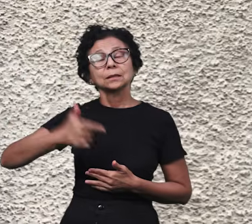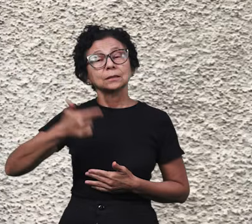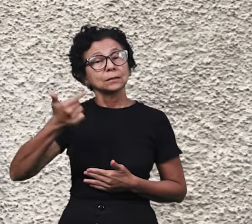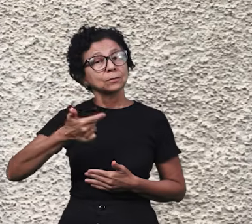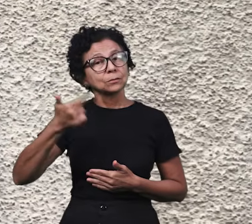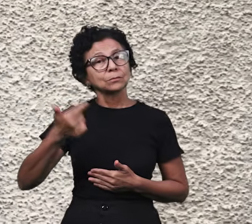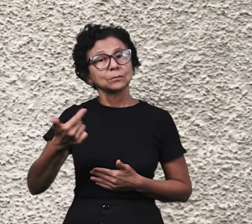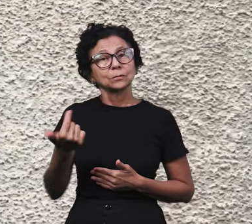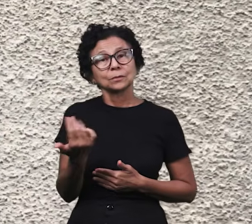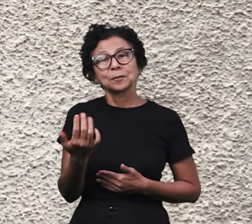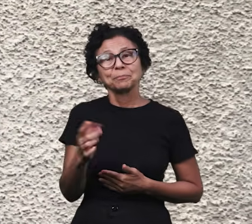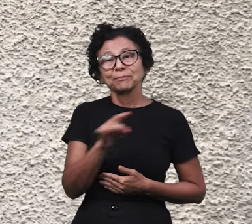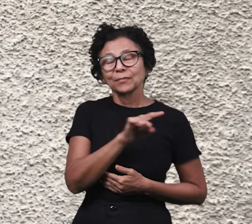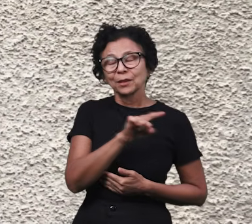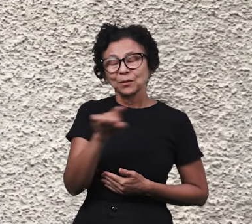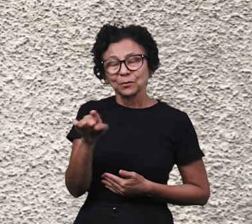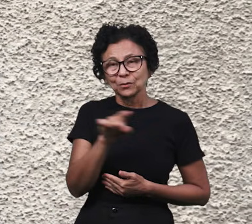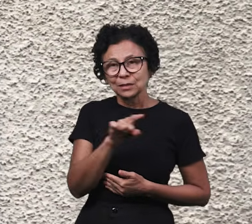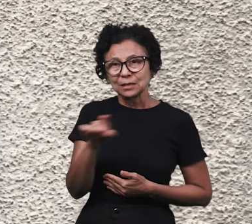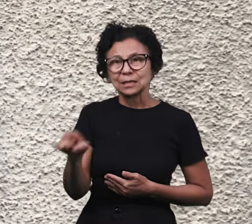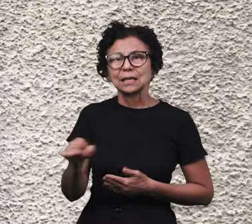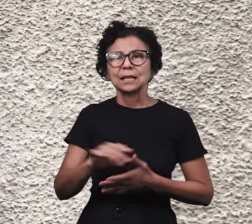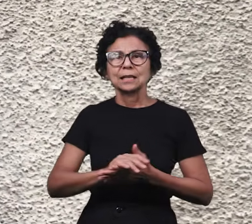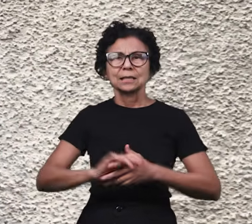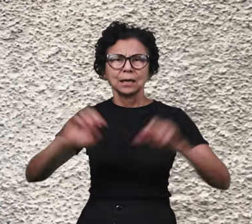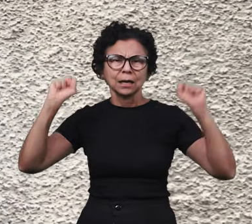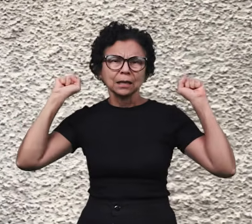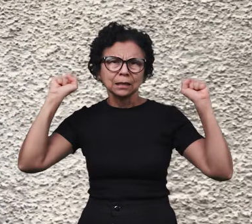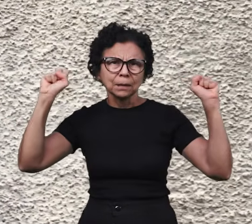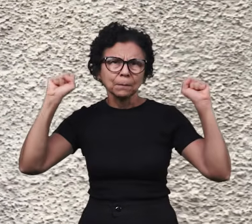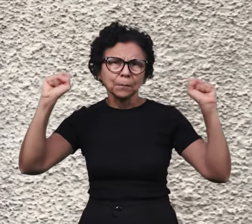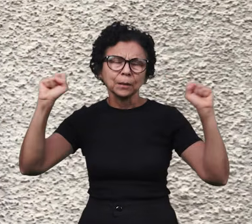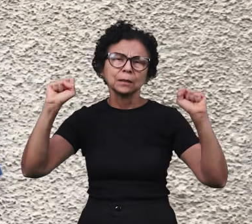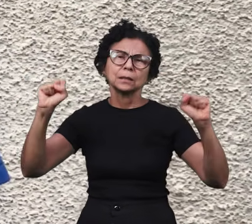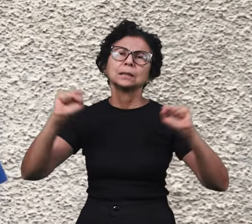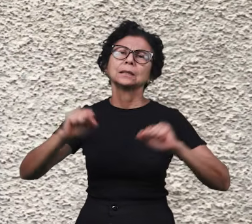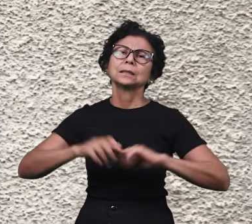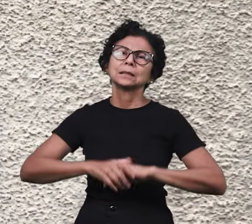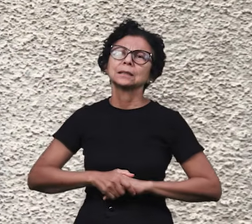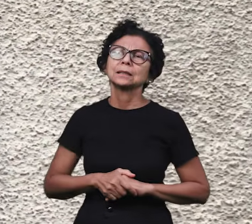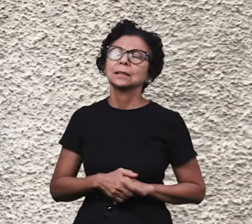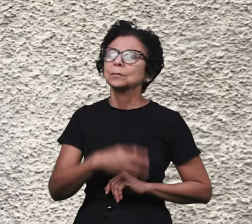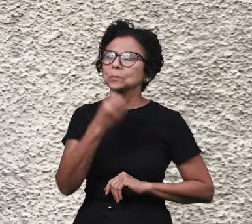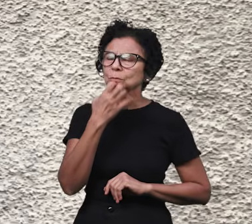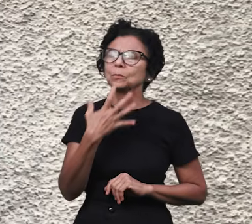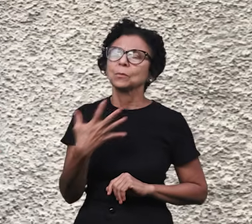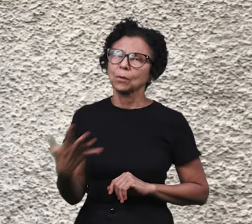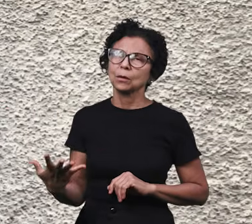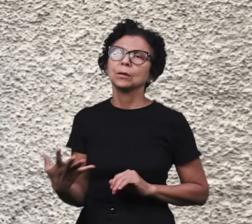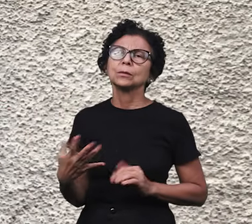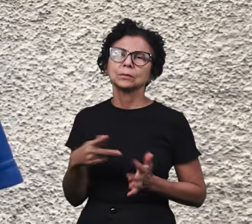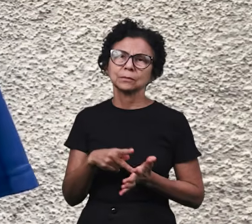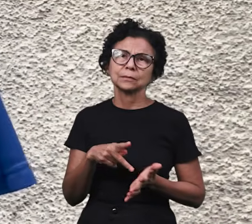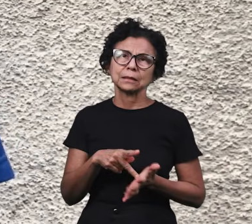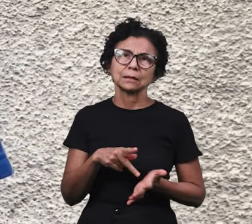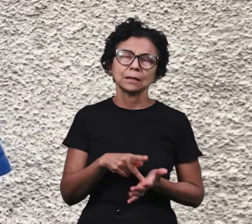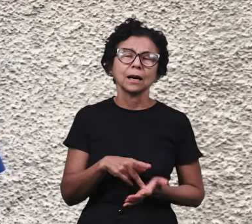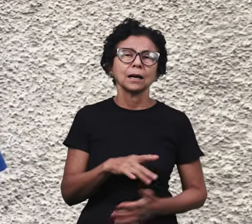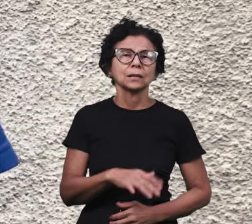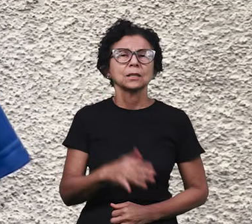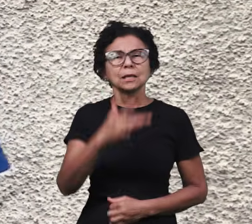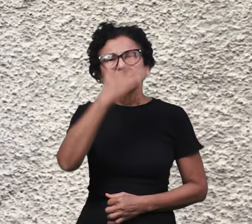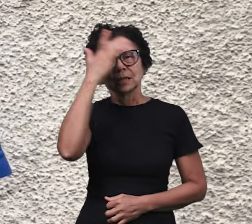que, pela campanha que vocês estão fazendo, que é muito boa, né? Que a pessoa tem solidária, as